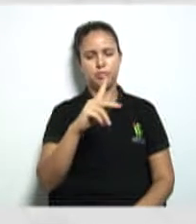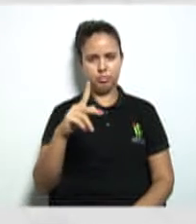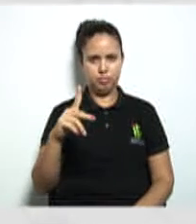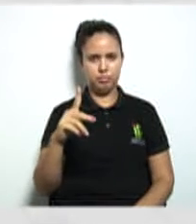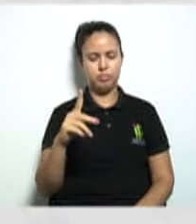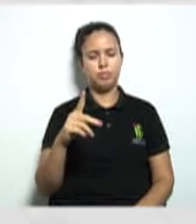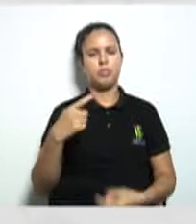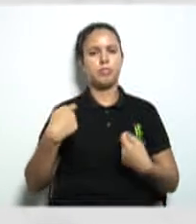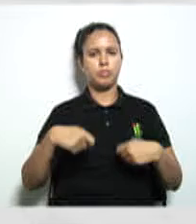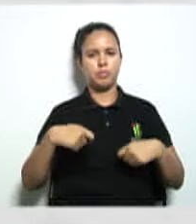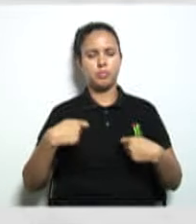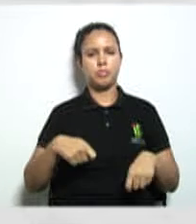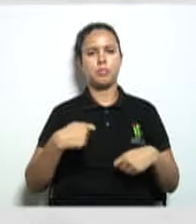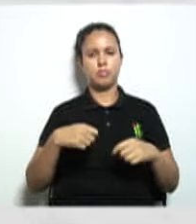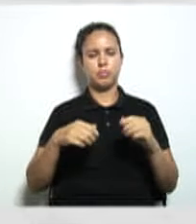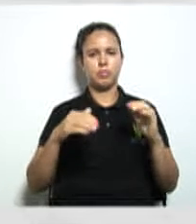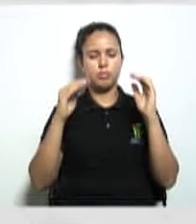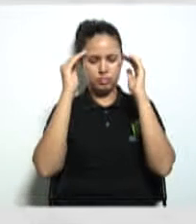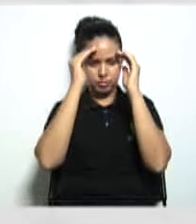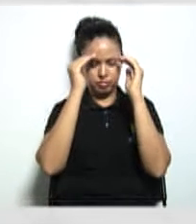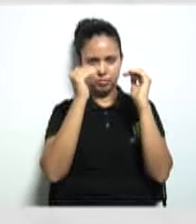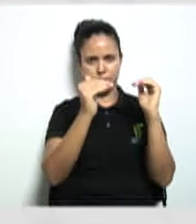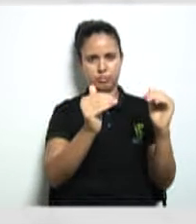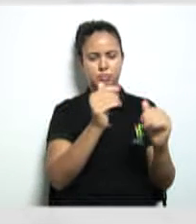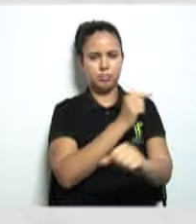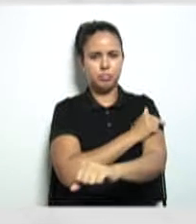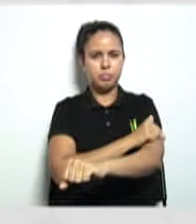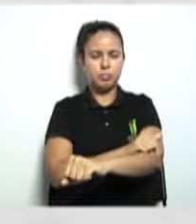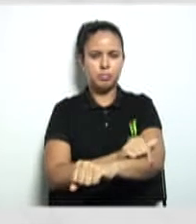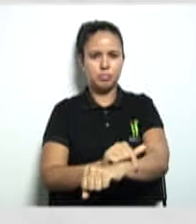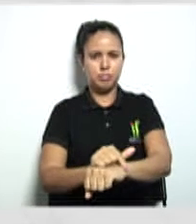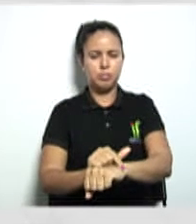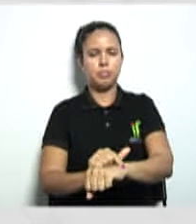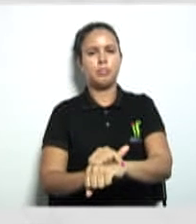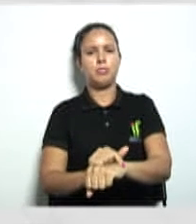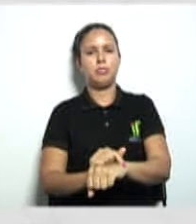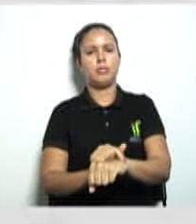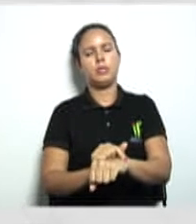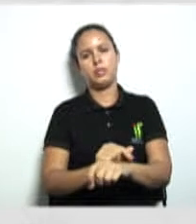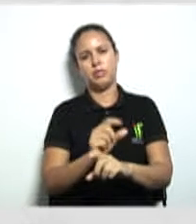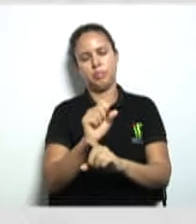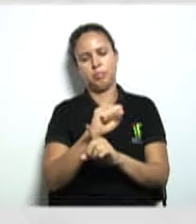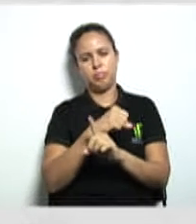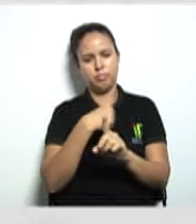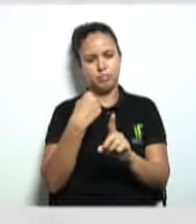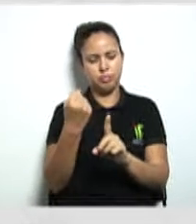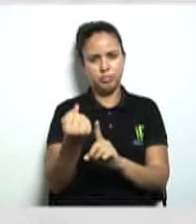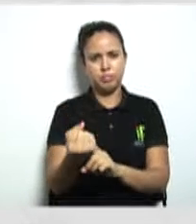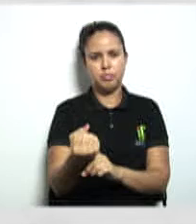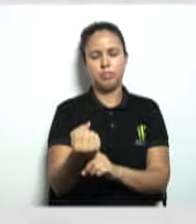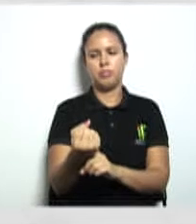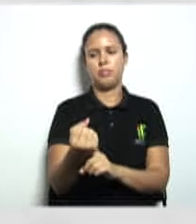deve respeitar as peculiaridades sociais e vocações econômicas do local,